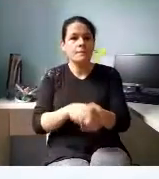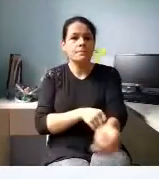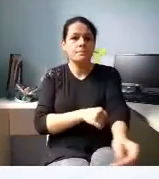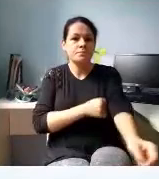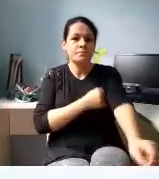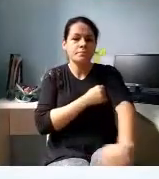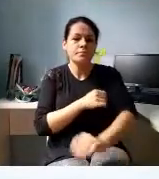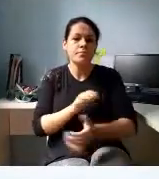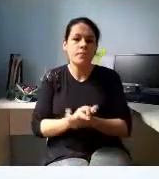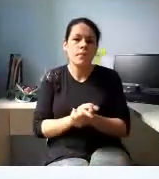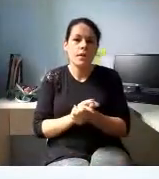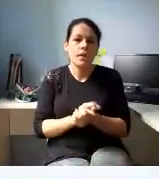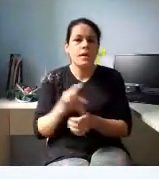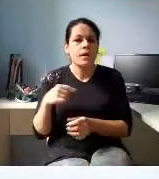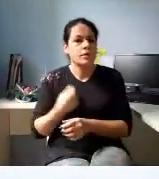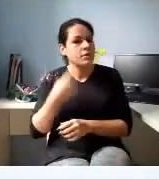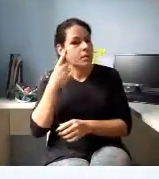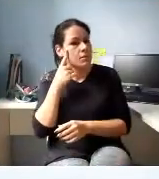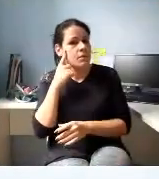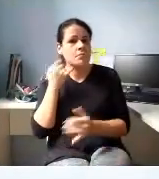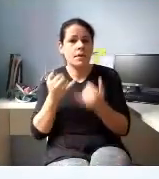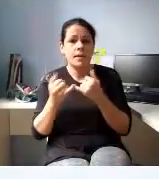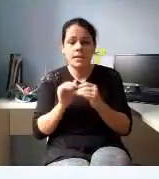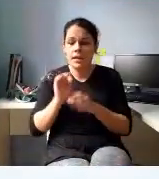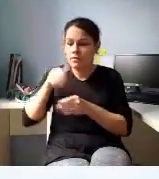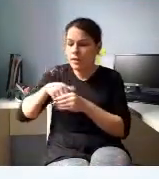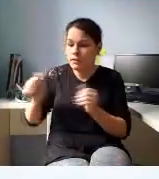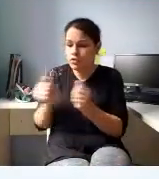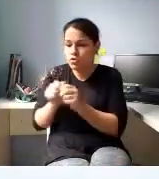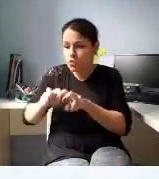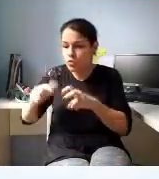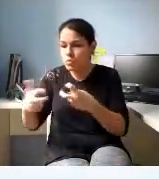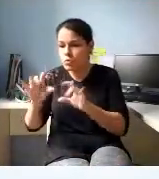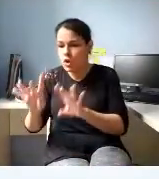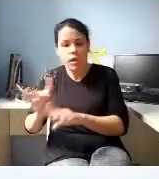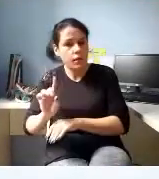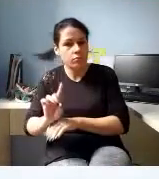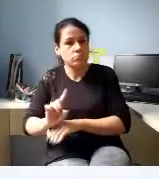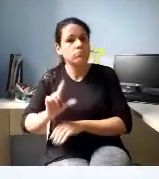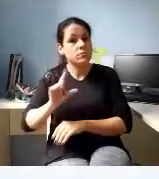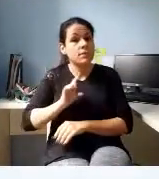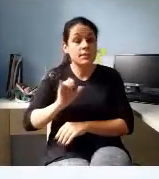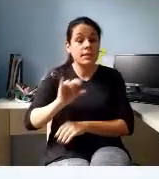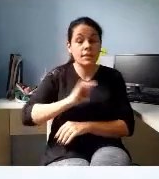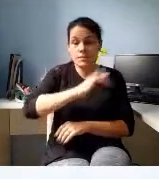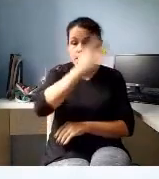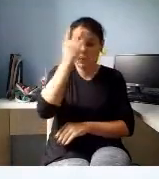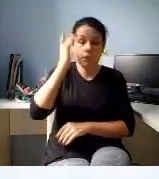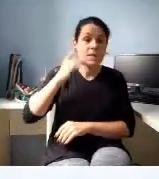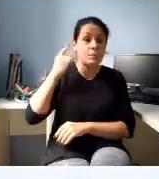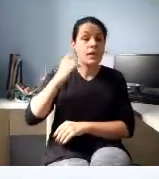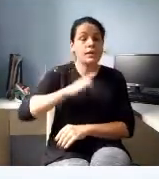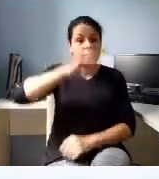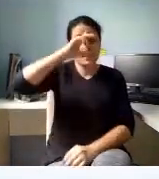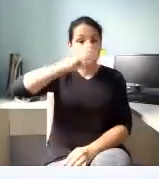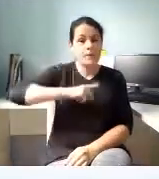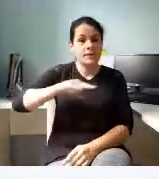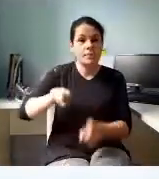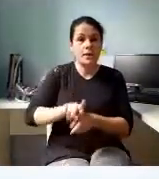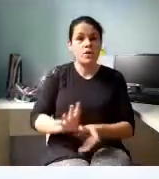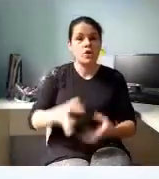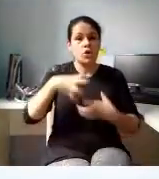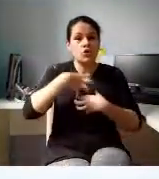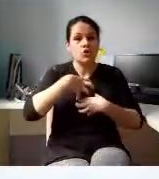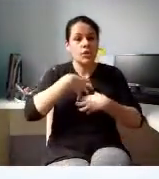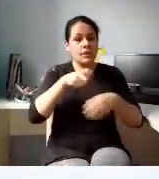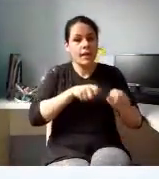ainda pensando que eles votavam de acordo com suas bancadas. Então, essa independência e essa forma de agir com muitas